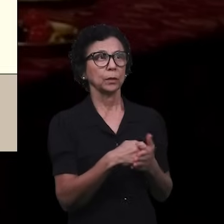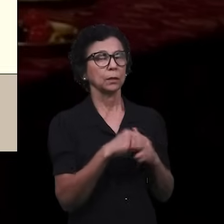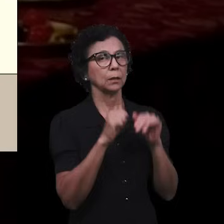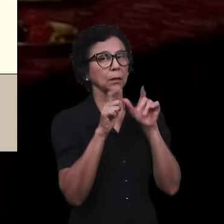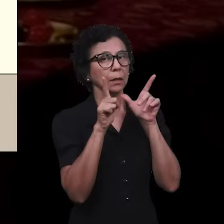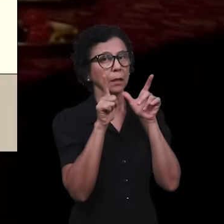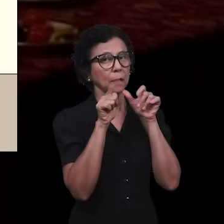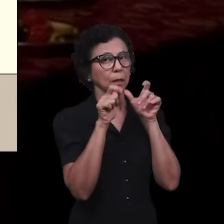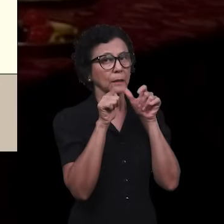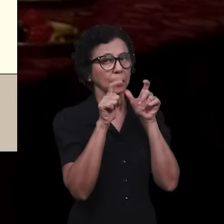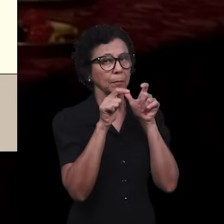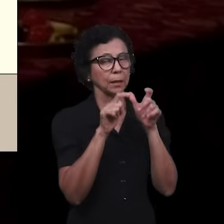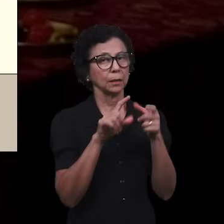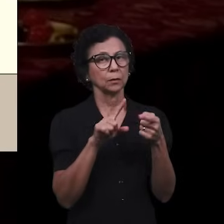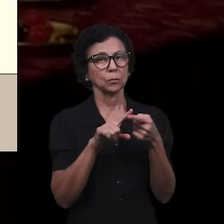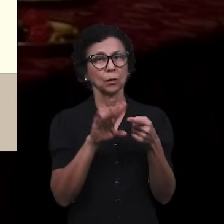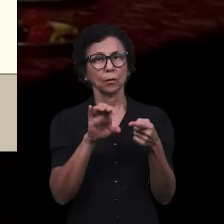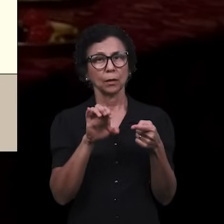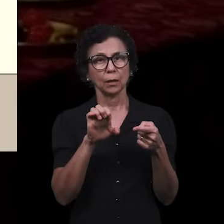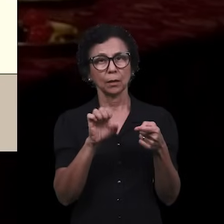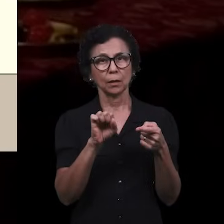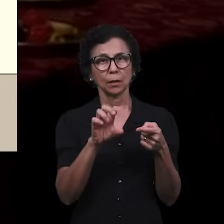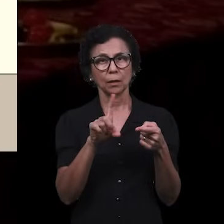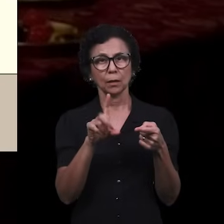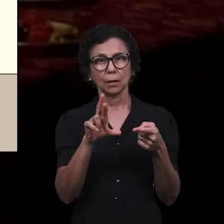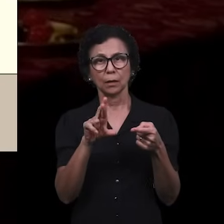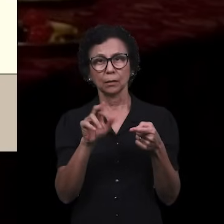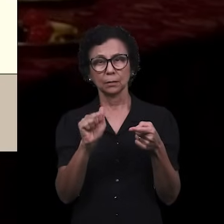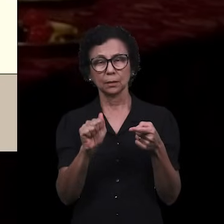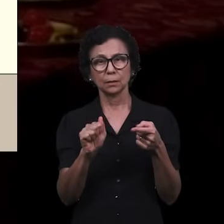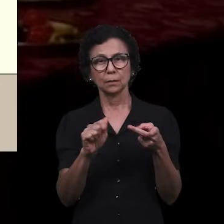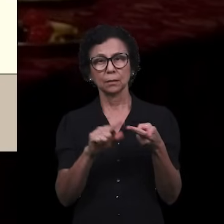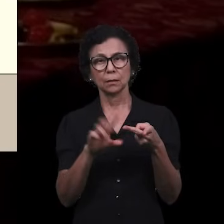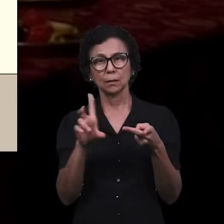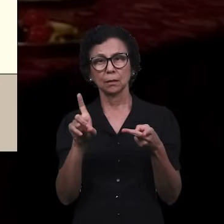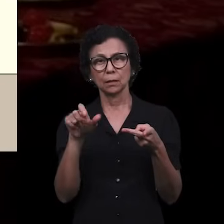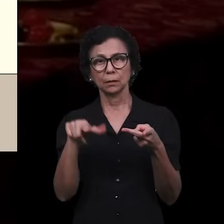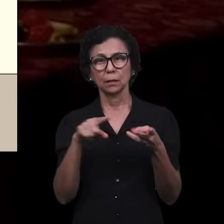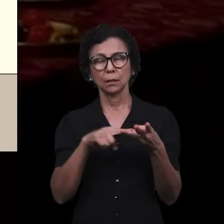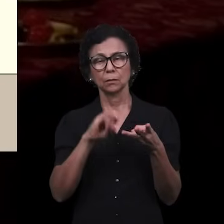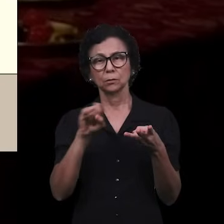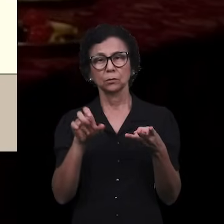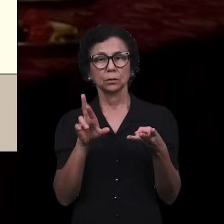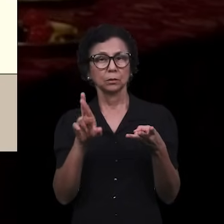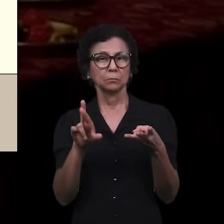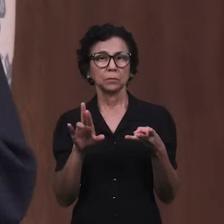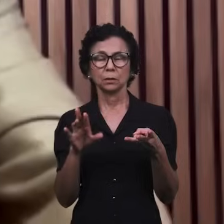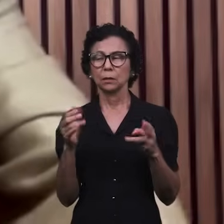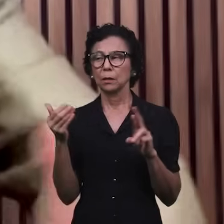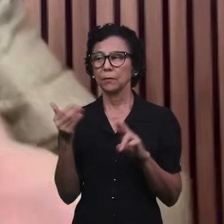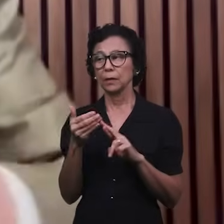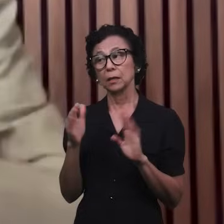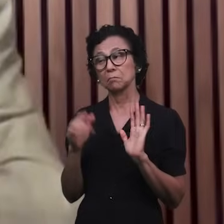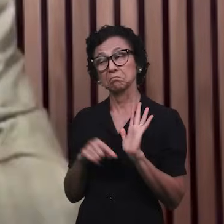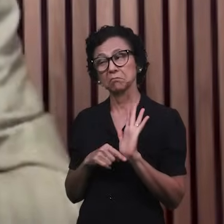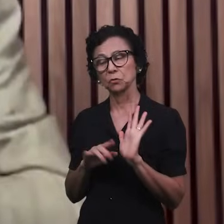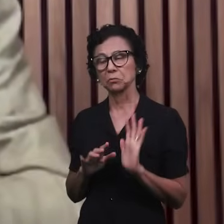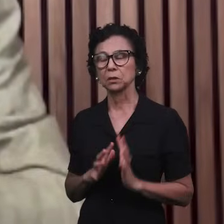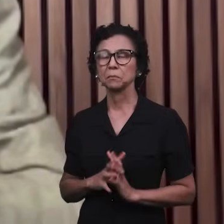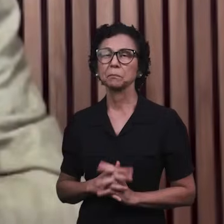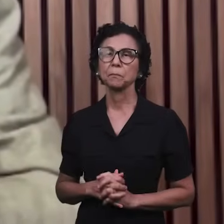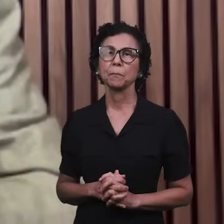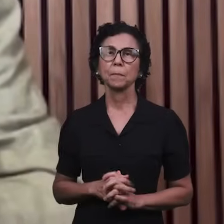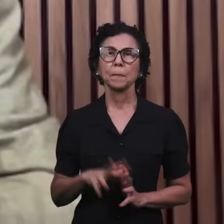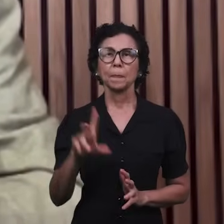exemplo, partes de Esdras, Daniel e Jeremias. Eu tenho algumas referências aqui, não sei se